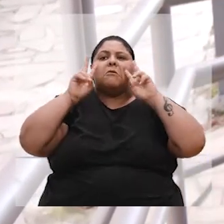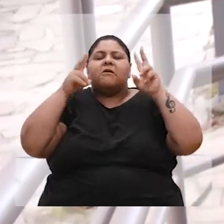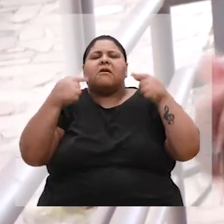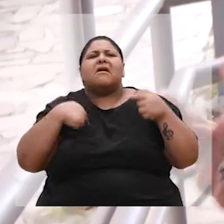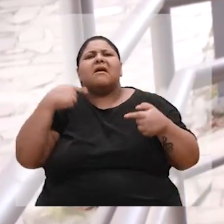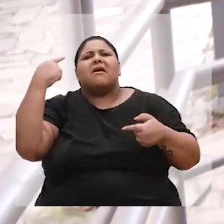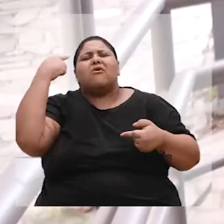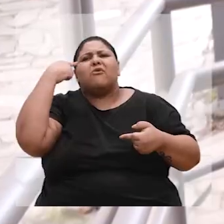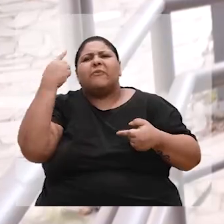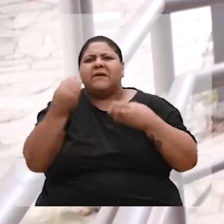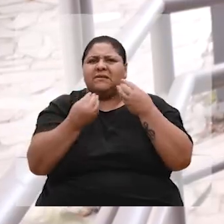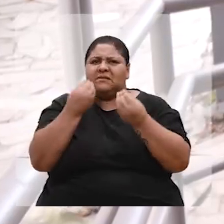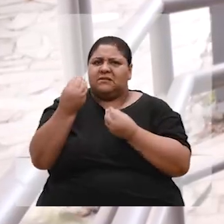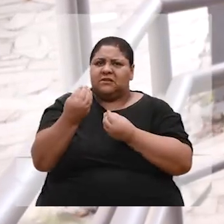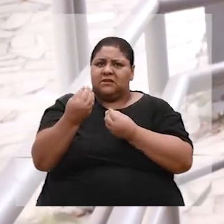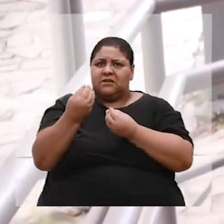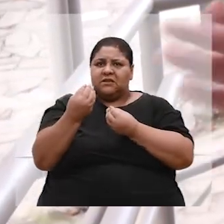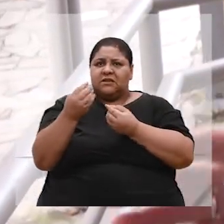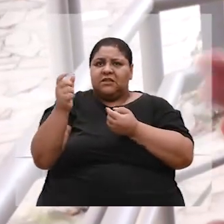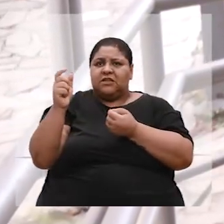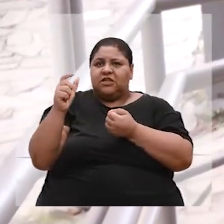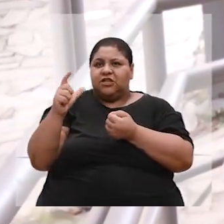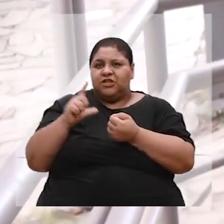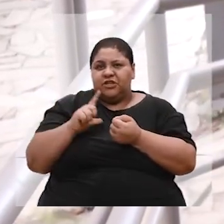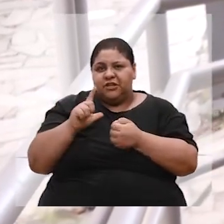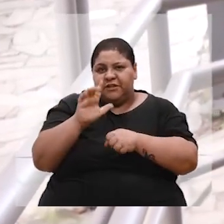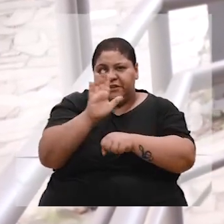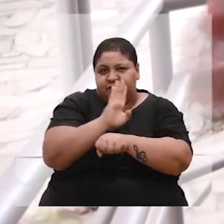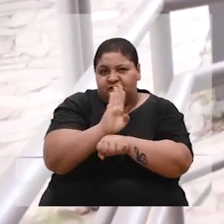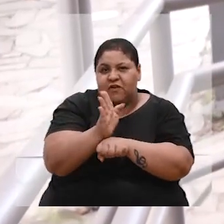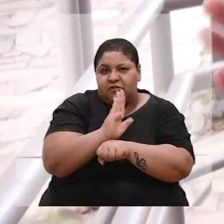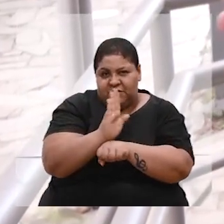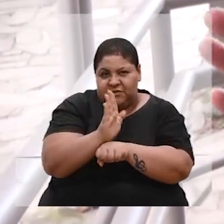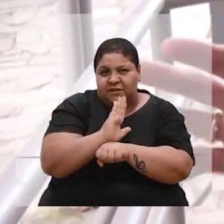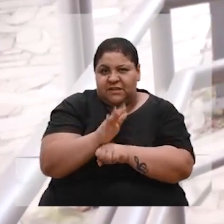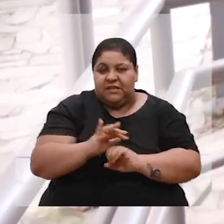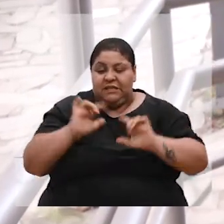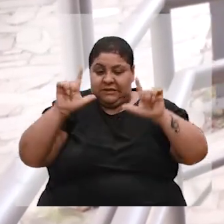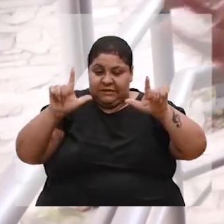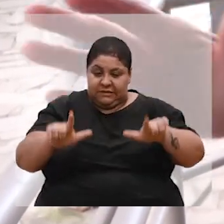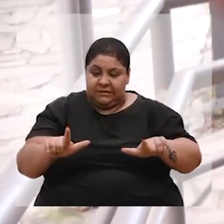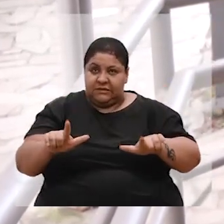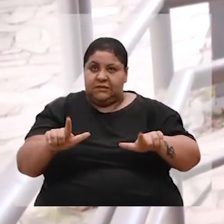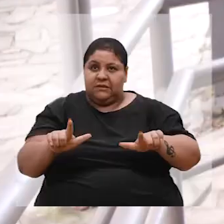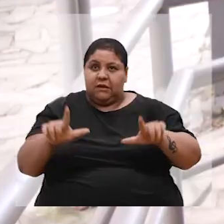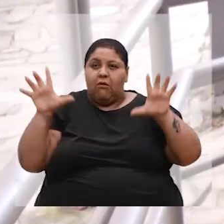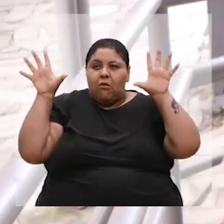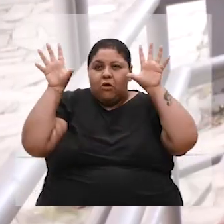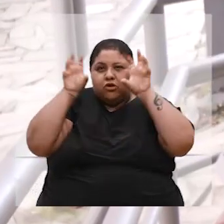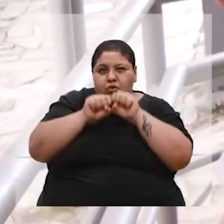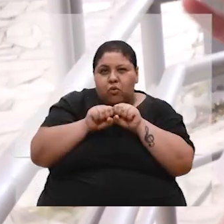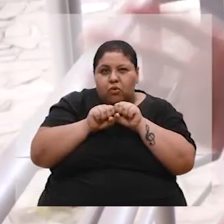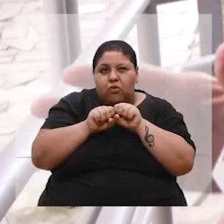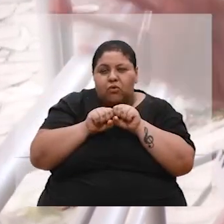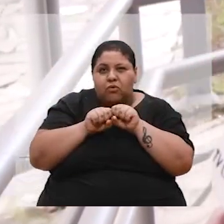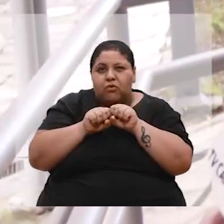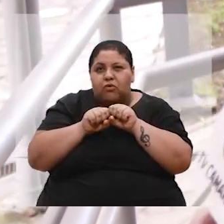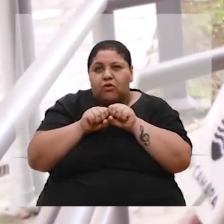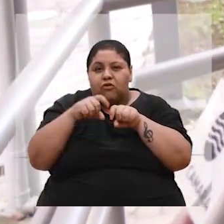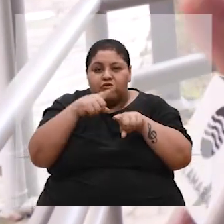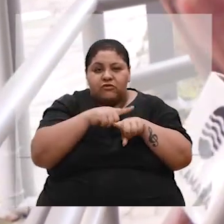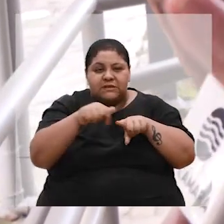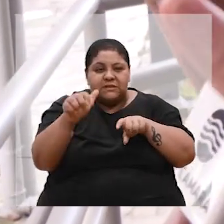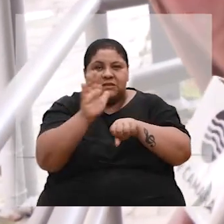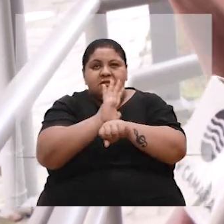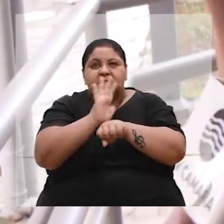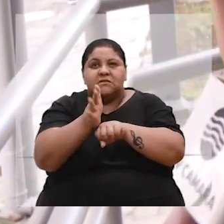outra coisa. Eu fico pensando que quando a gente vai ao cinema mesmo, sala preta, escurecida, você